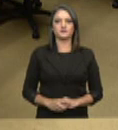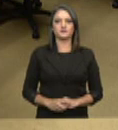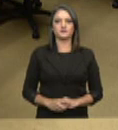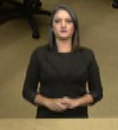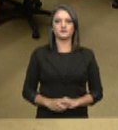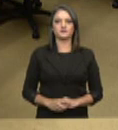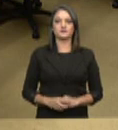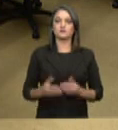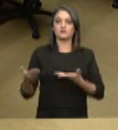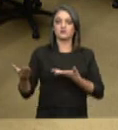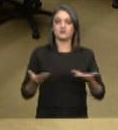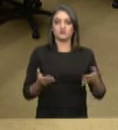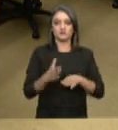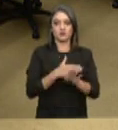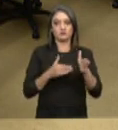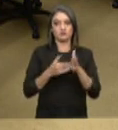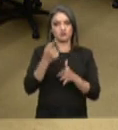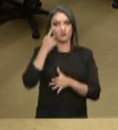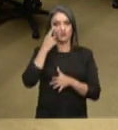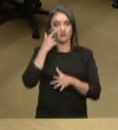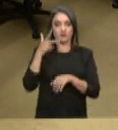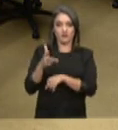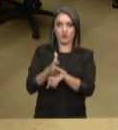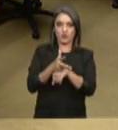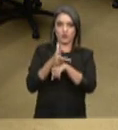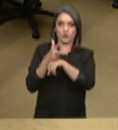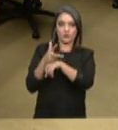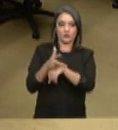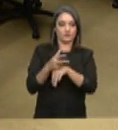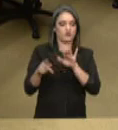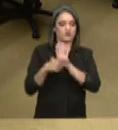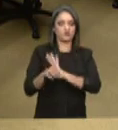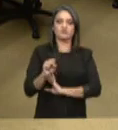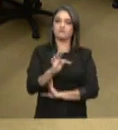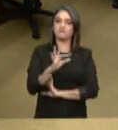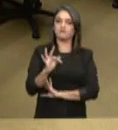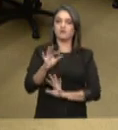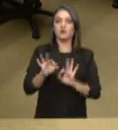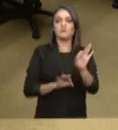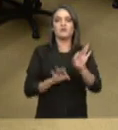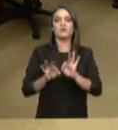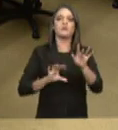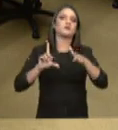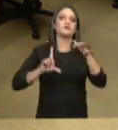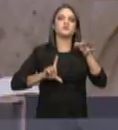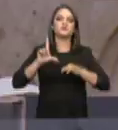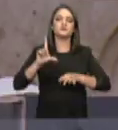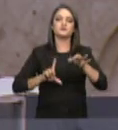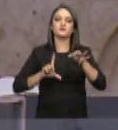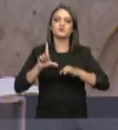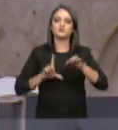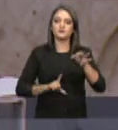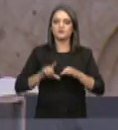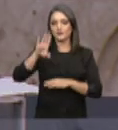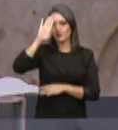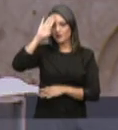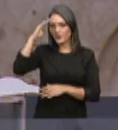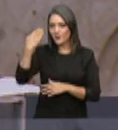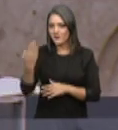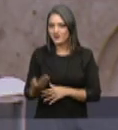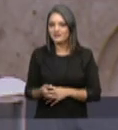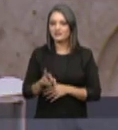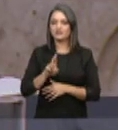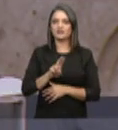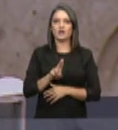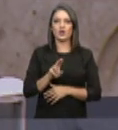convido todos a assistirmos o vídeo institucional preparado pela TV Justiça em homenagem a